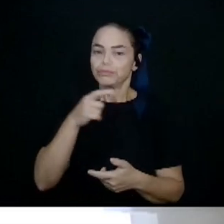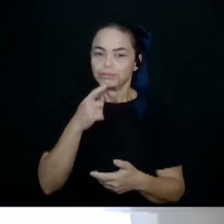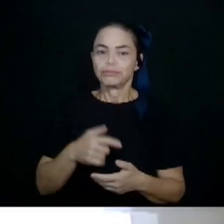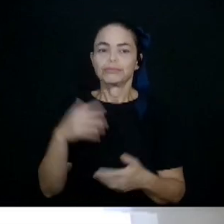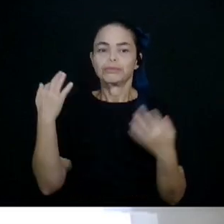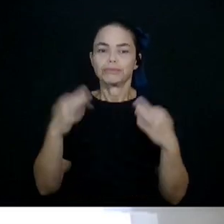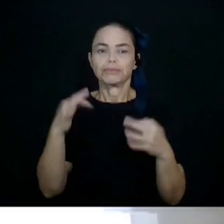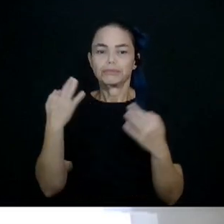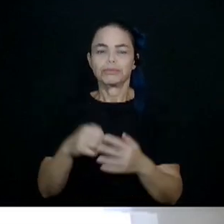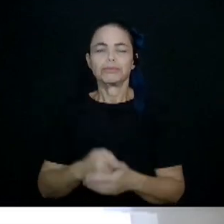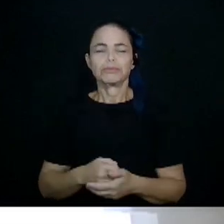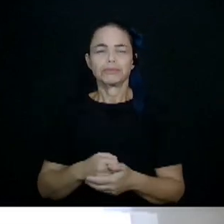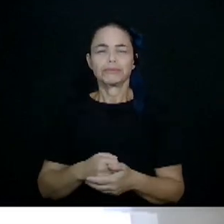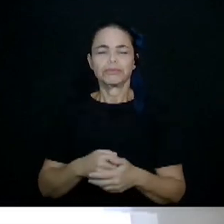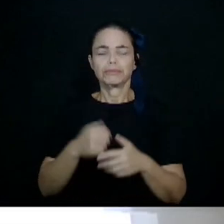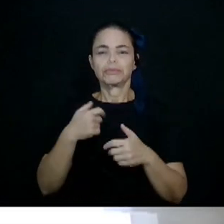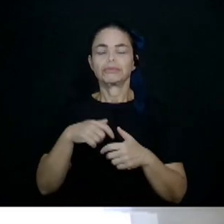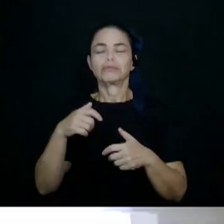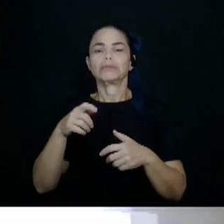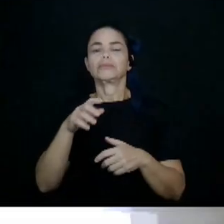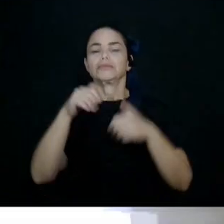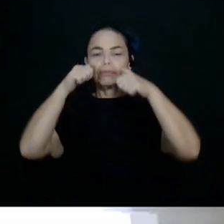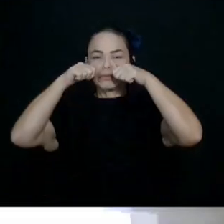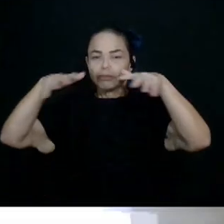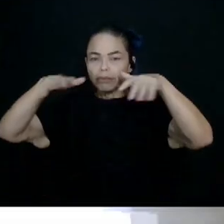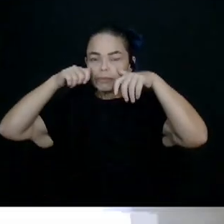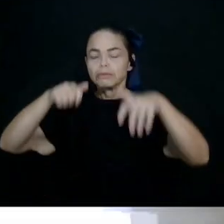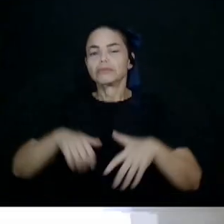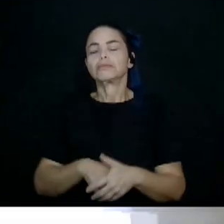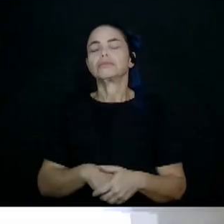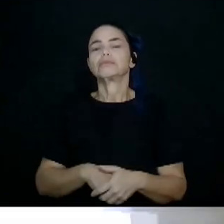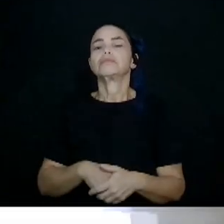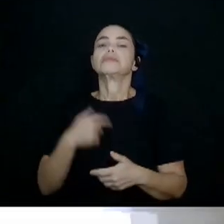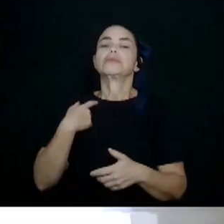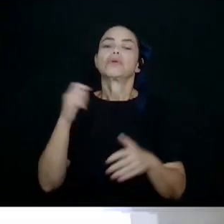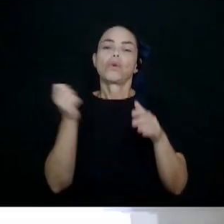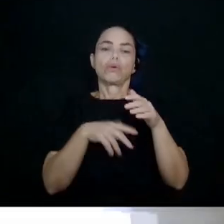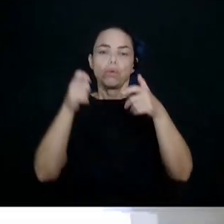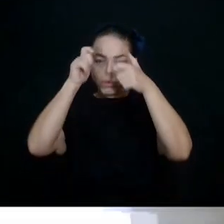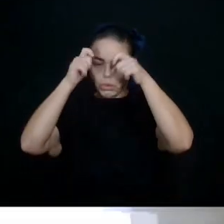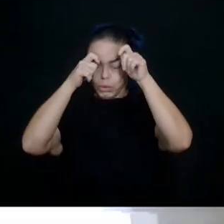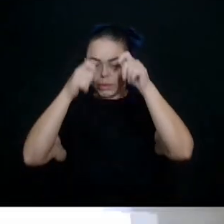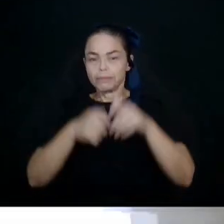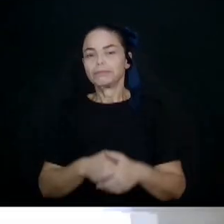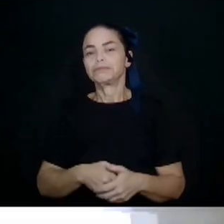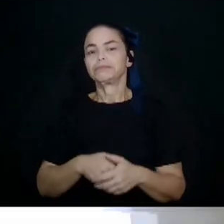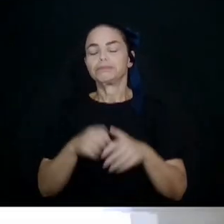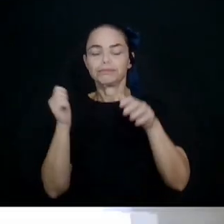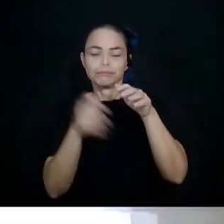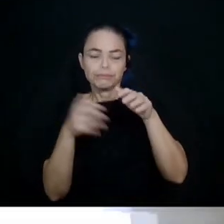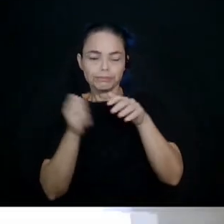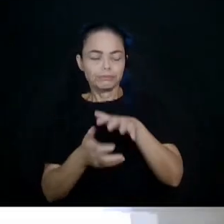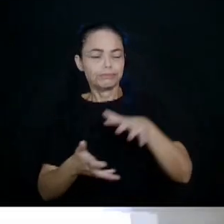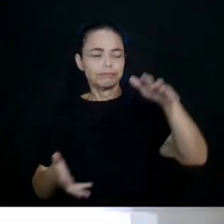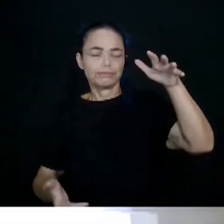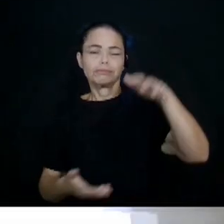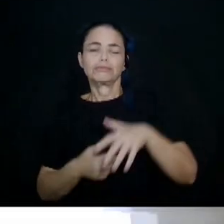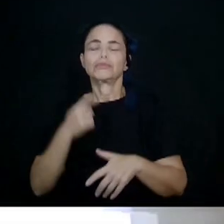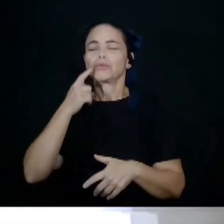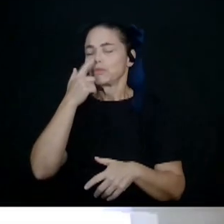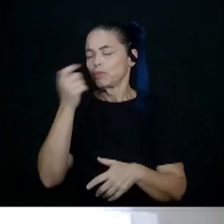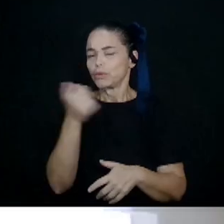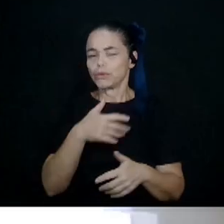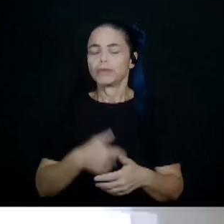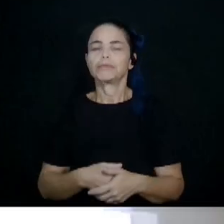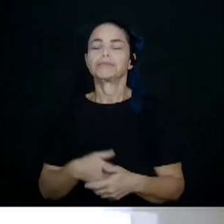de autismo, falar de TDAH, né, o transtorno de acumulação é menos falado, e ele é super importante, né? Porque a prevalência,